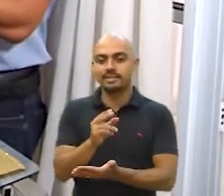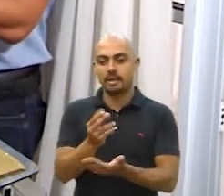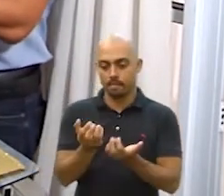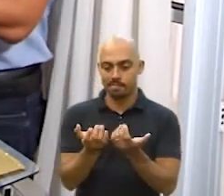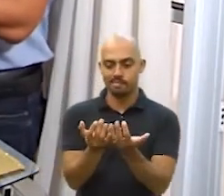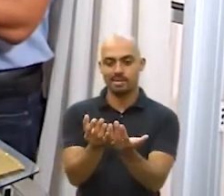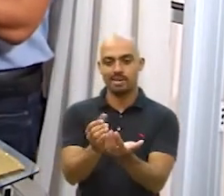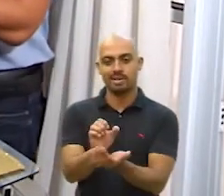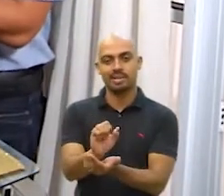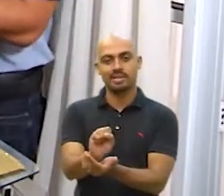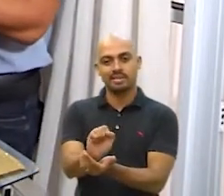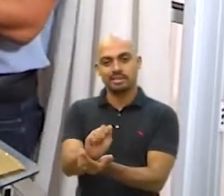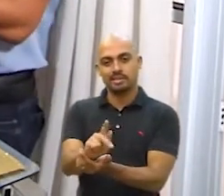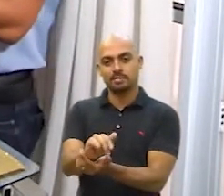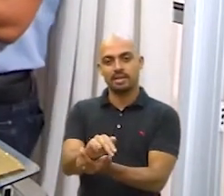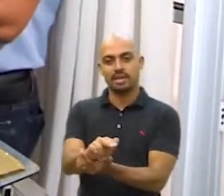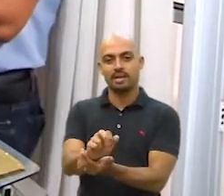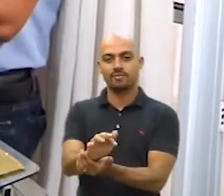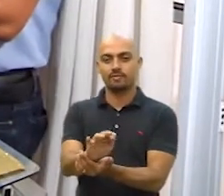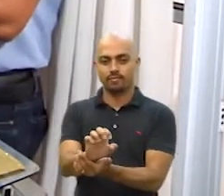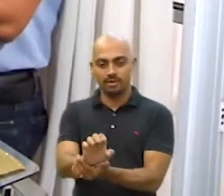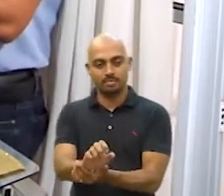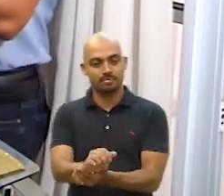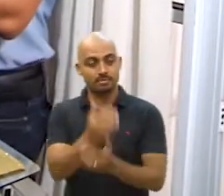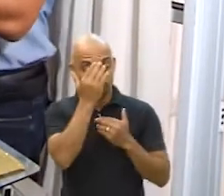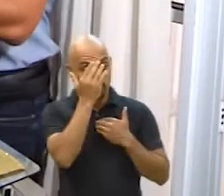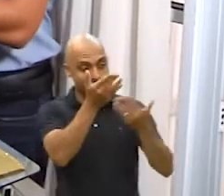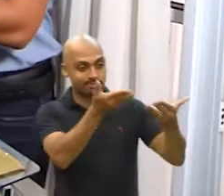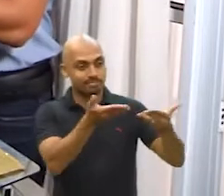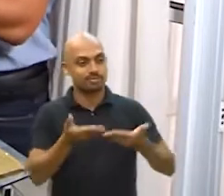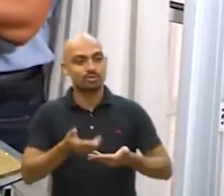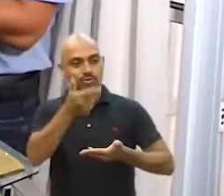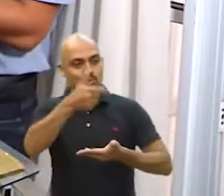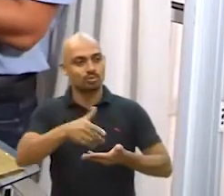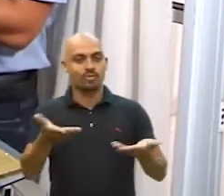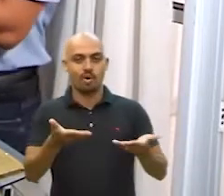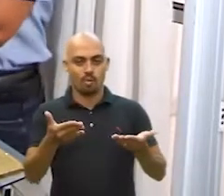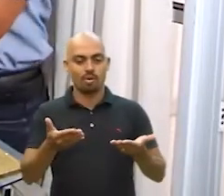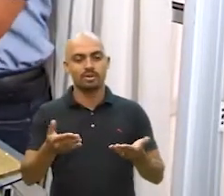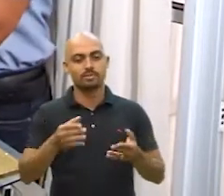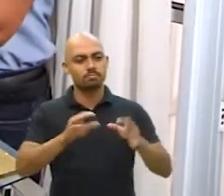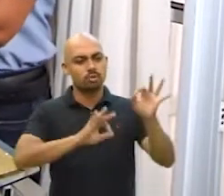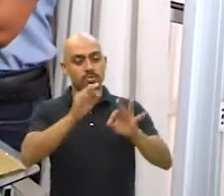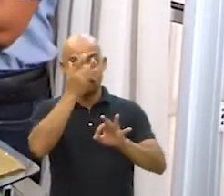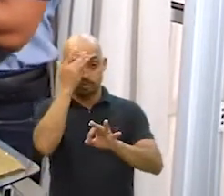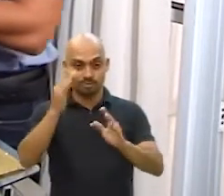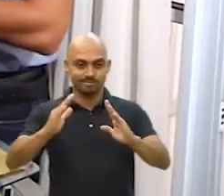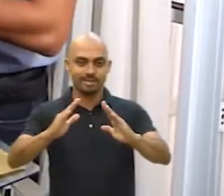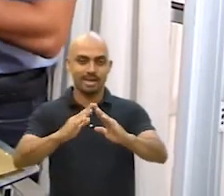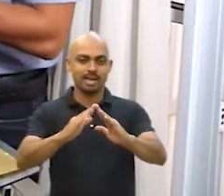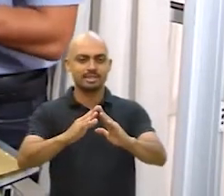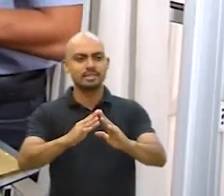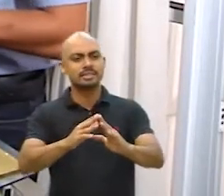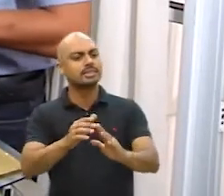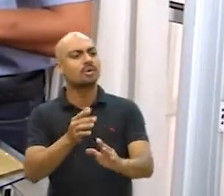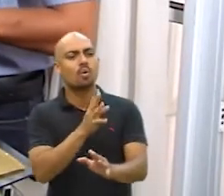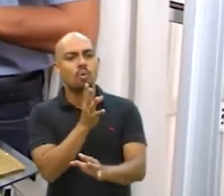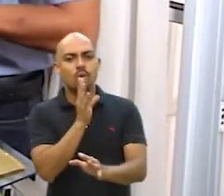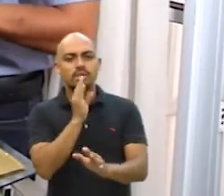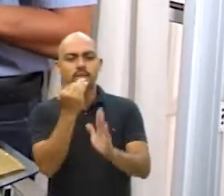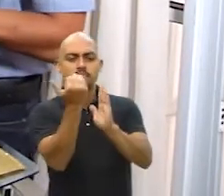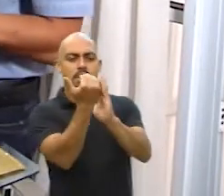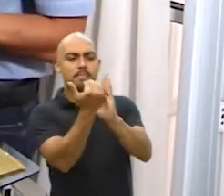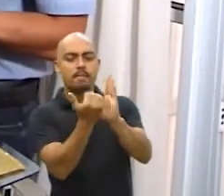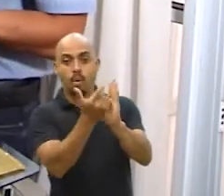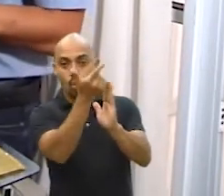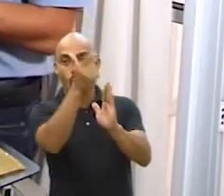Um espinafre. Patrícia, muito obrigado pela participação. Obrigada, mais uma vez aqui no programa. Obrigada. Pessoal de casa, quer saber um pouco mais? Quer